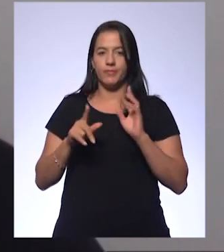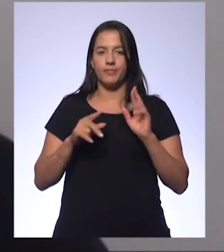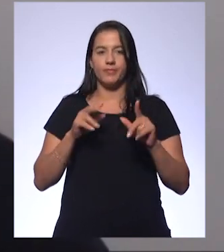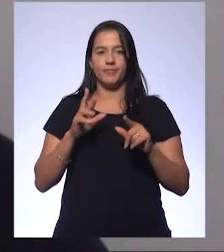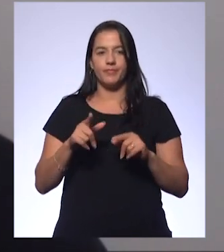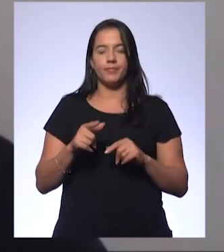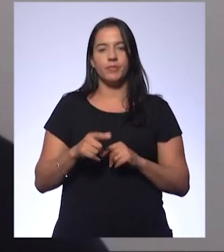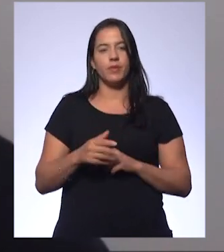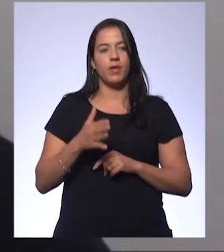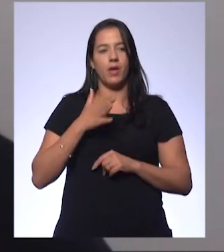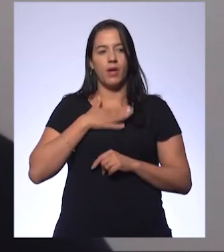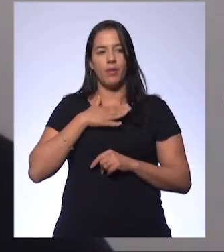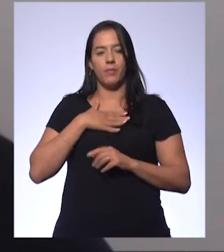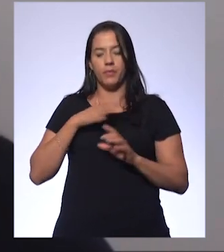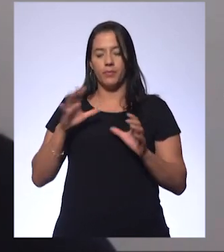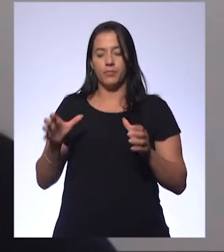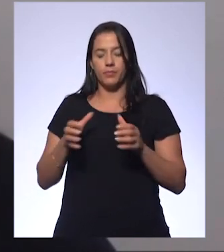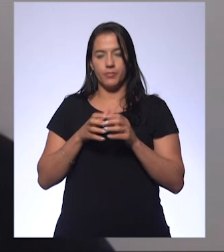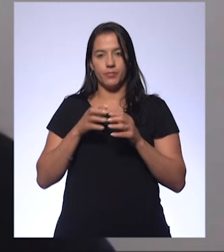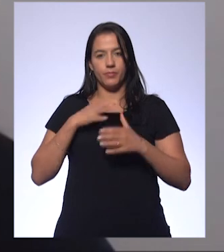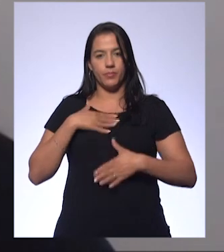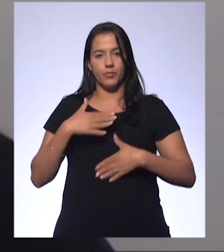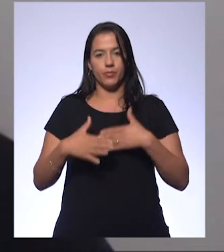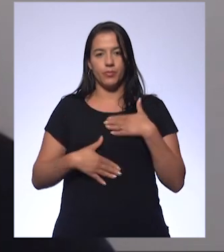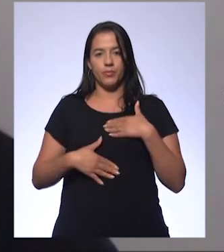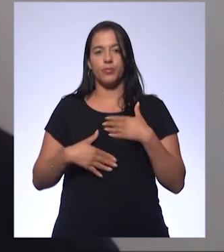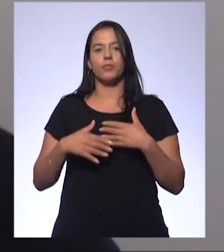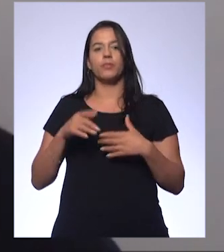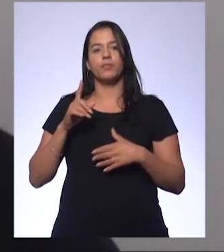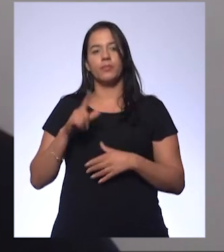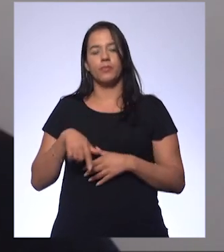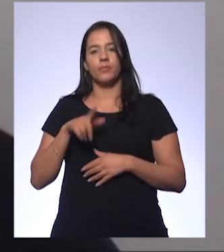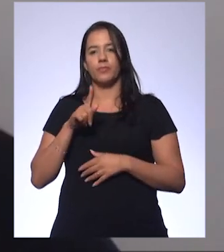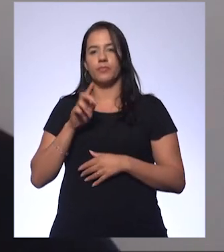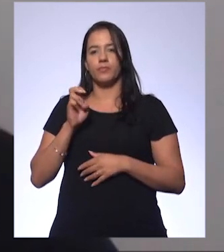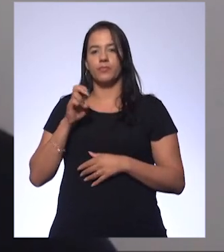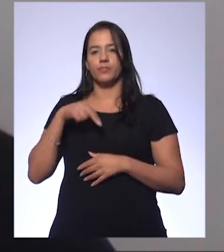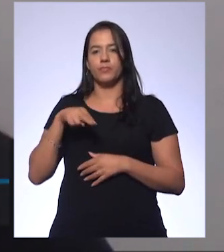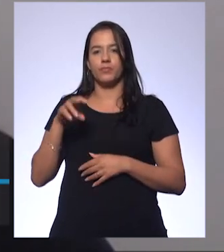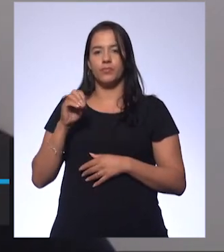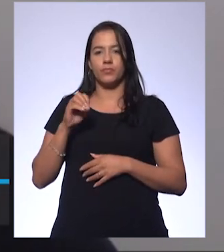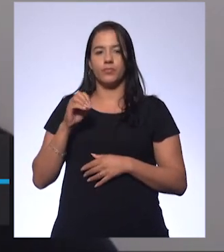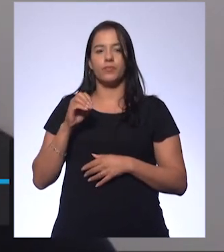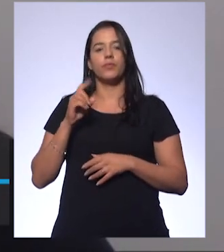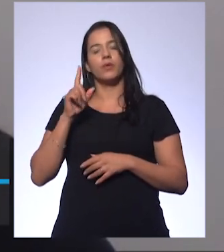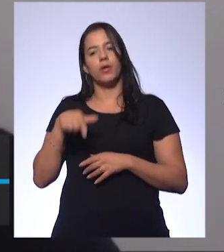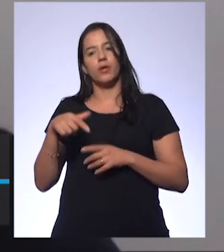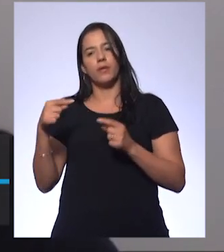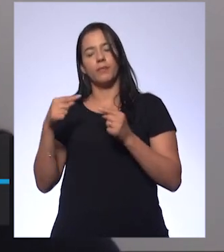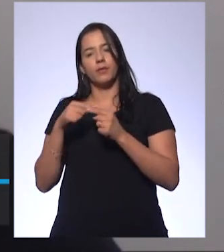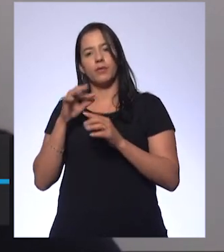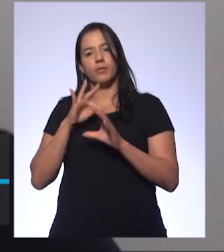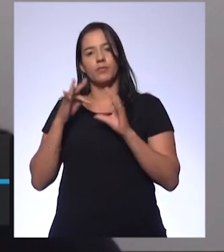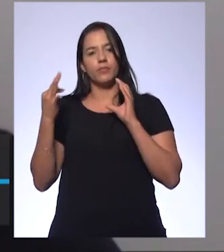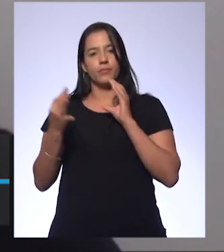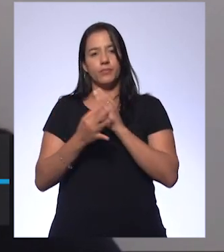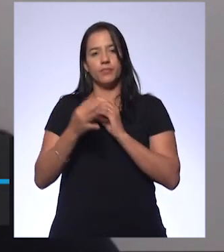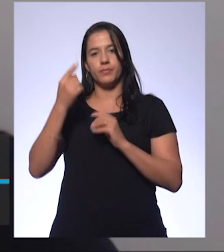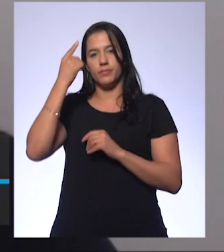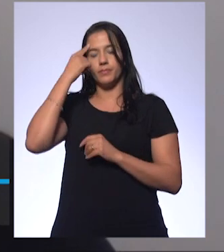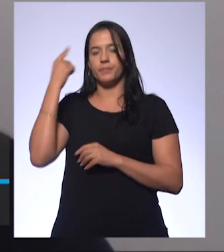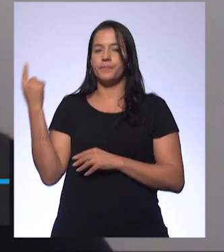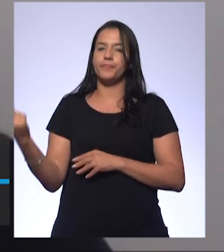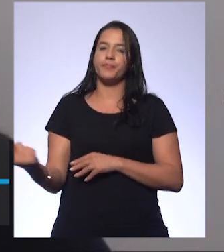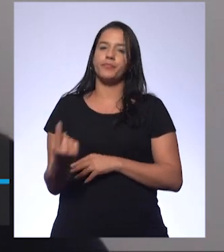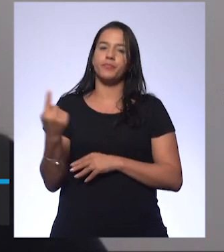minha manifestação, né? De acordo com o meu genótipo, eu tenho esse fenótipo. Se a gente pensar em altura,